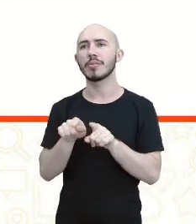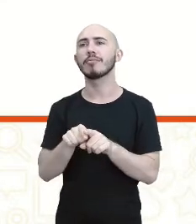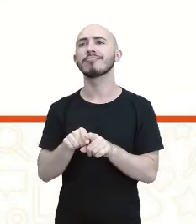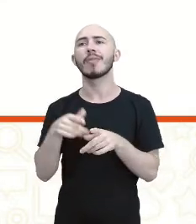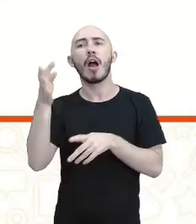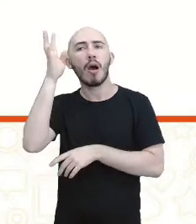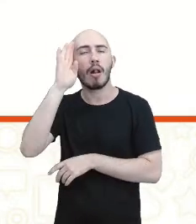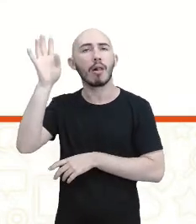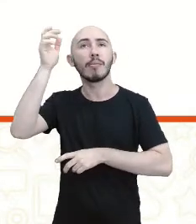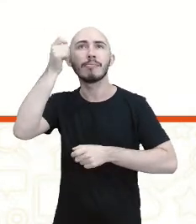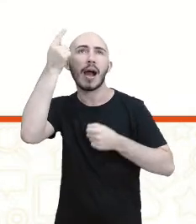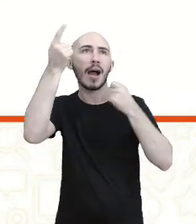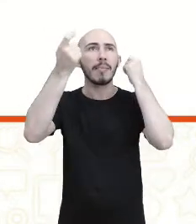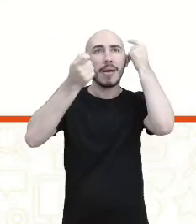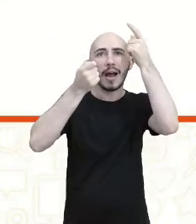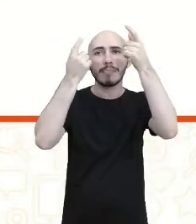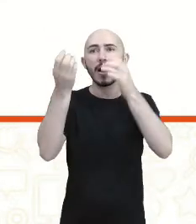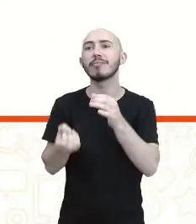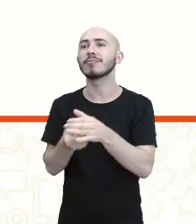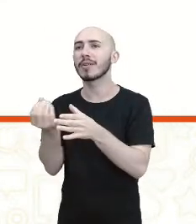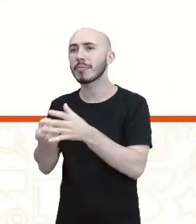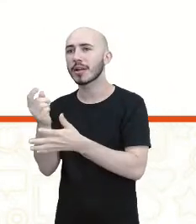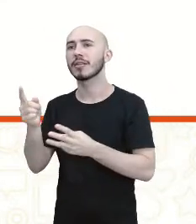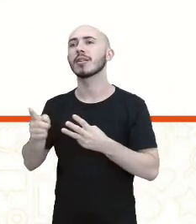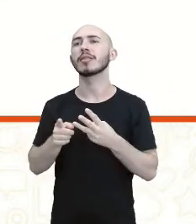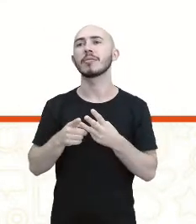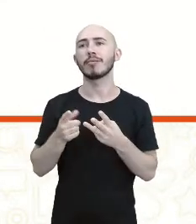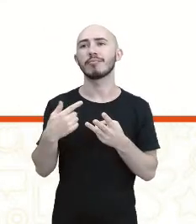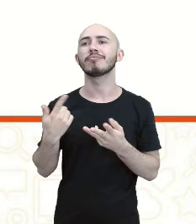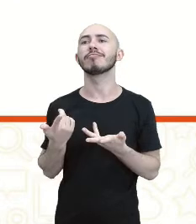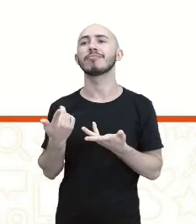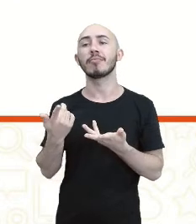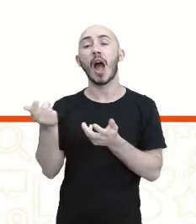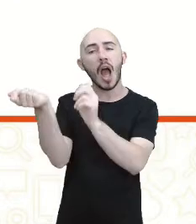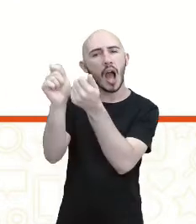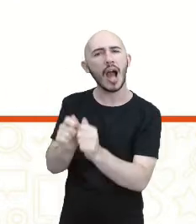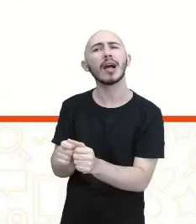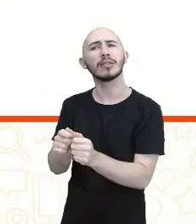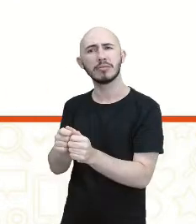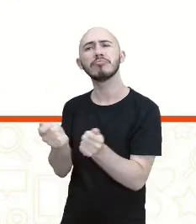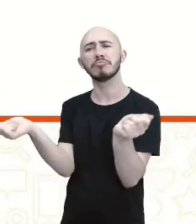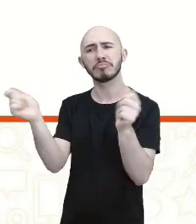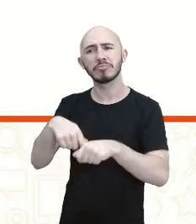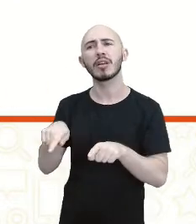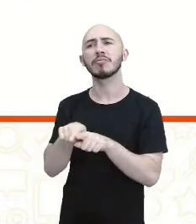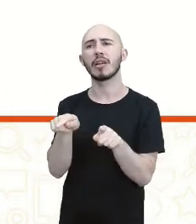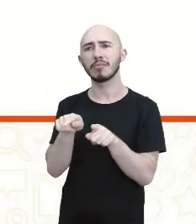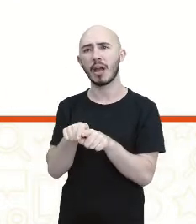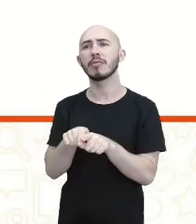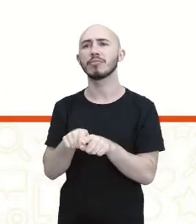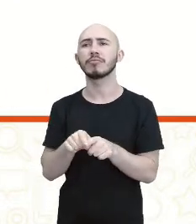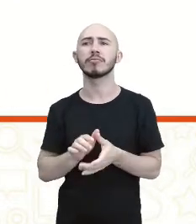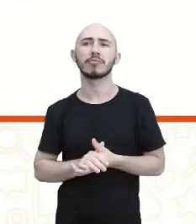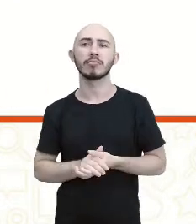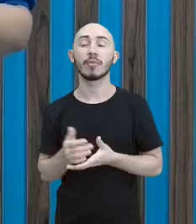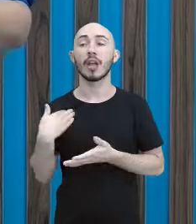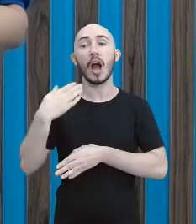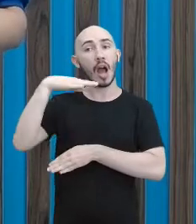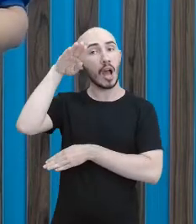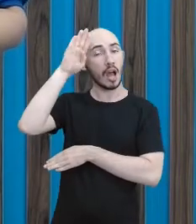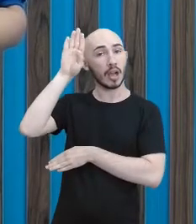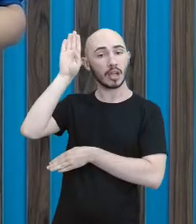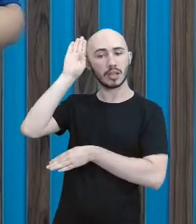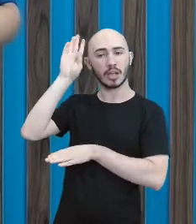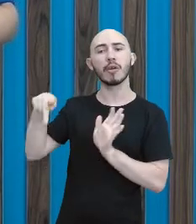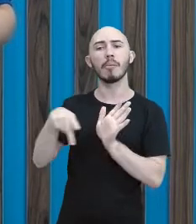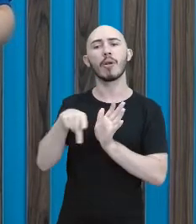talento especial para artes, aptidão acadêmica específica. Então, esses estudantes, ele pode ter uma